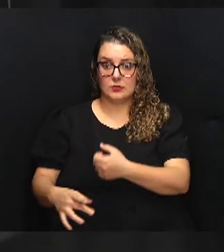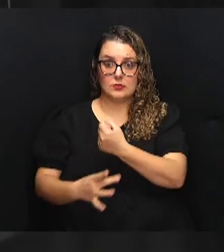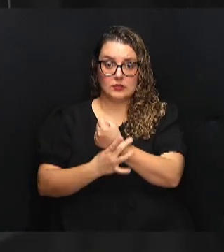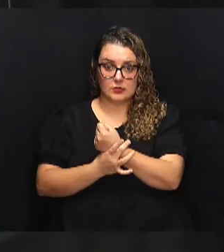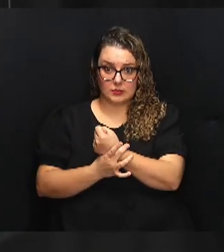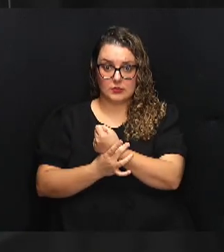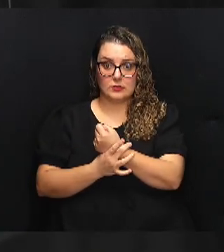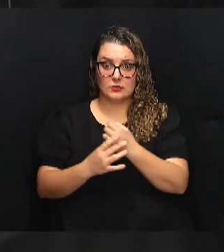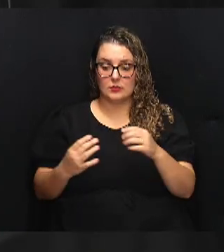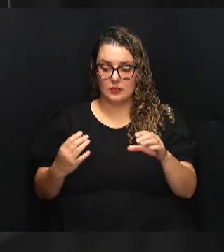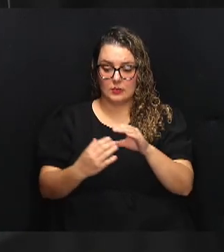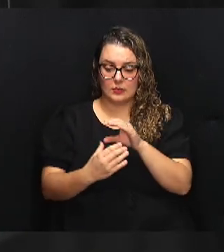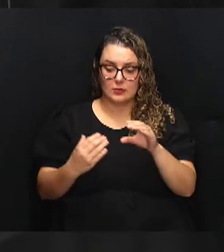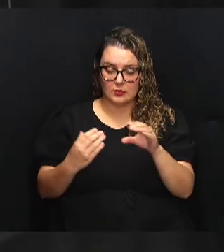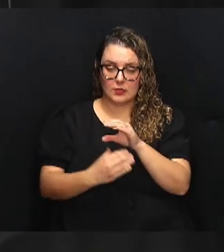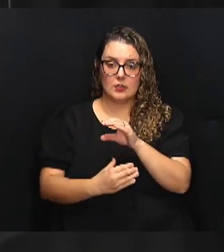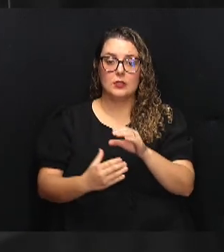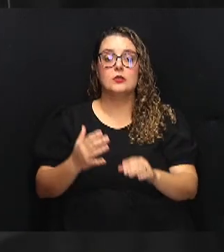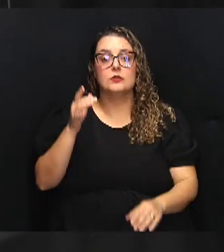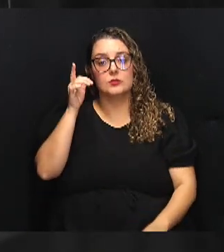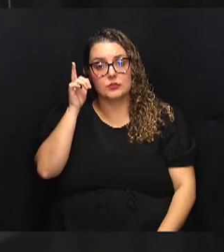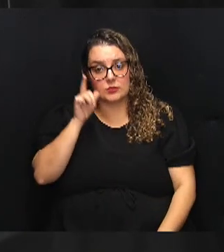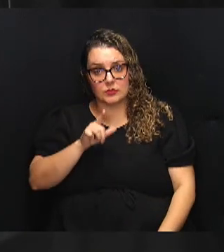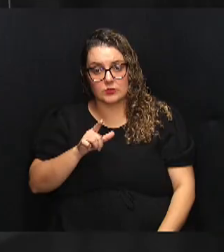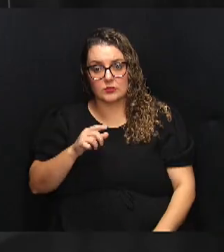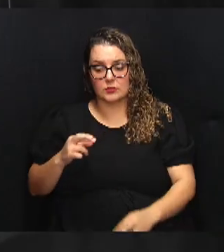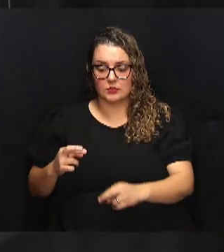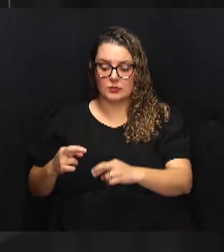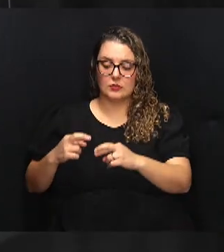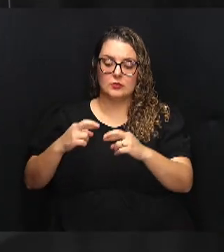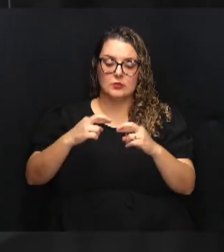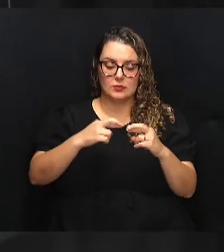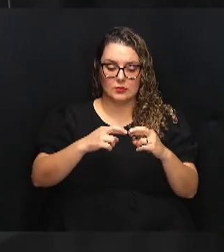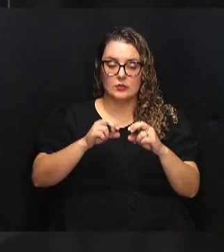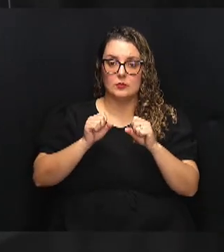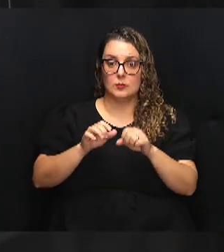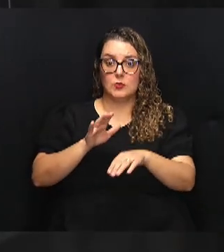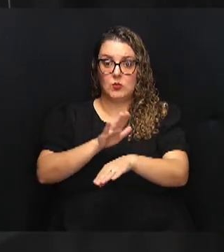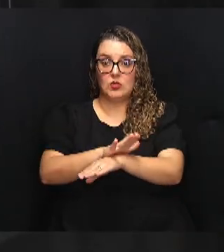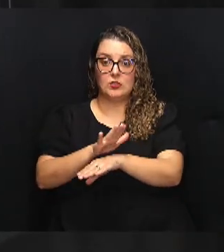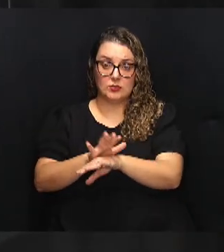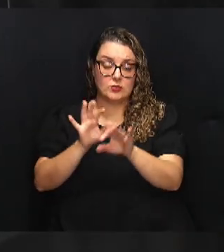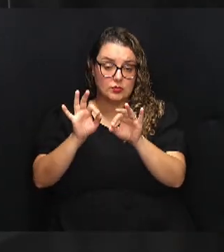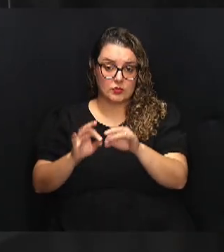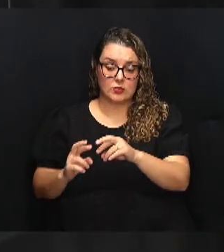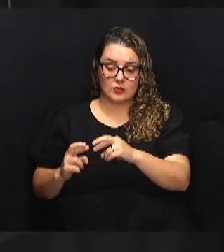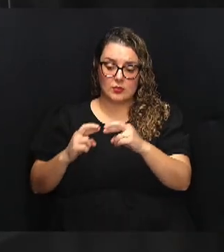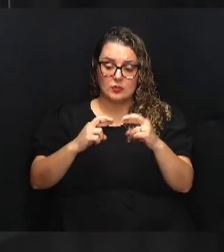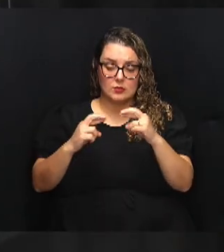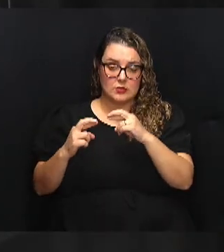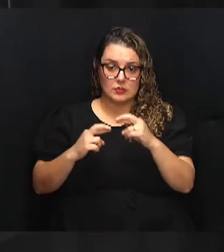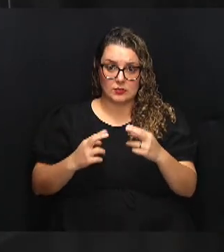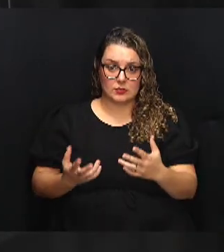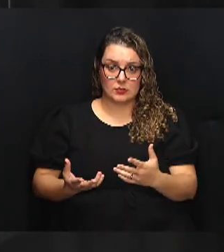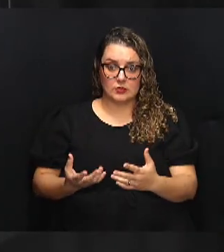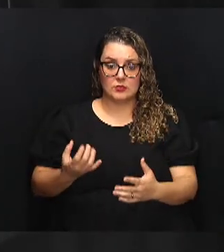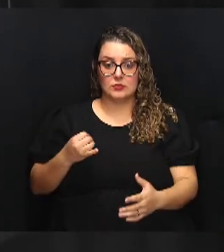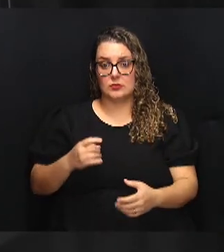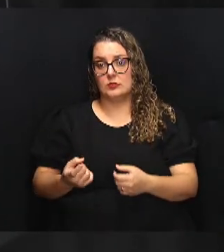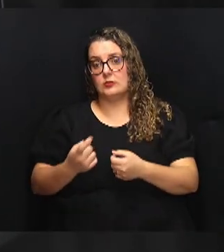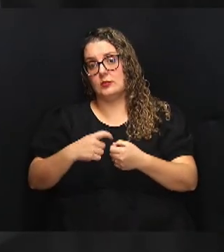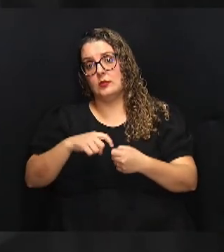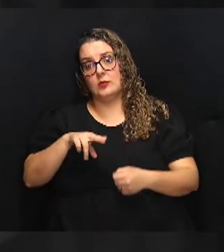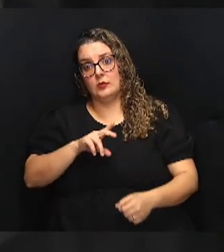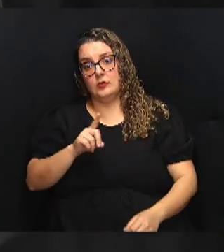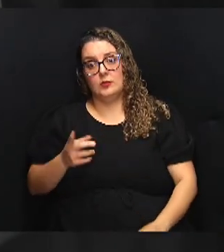Segurança, a gente consegue também fazer um monitoramento e poder ajudar justamente a fiscalizar se ele voltou ou